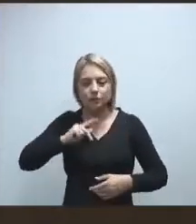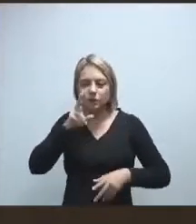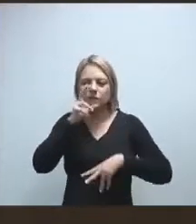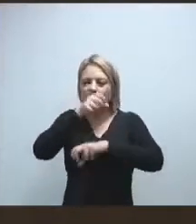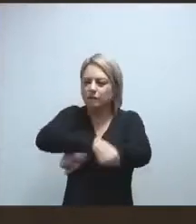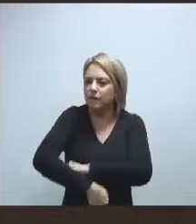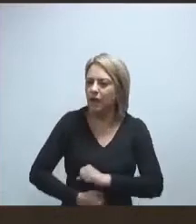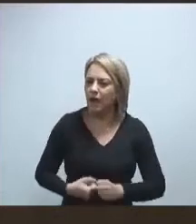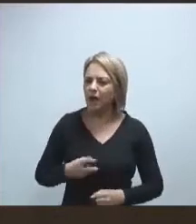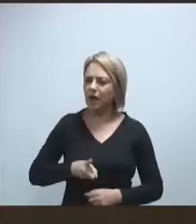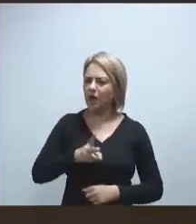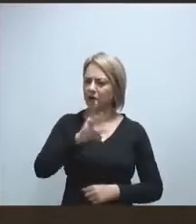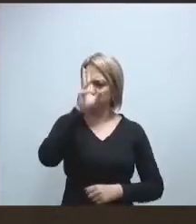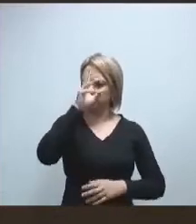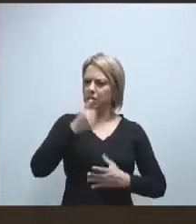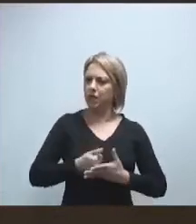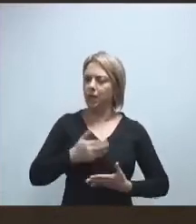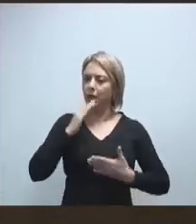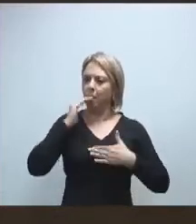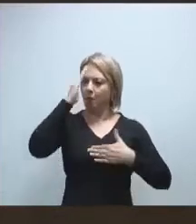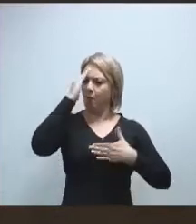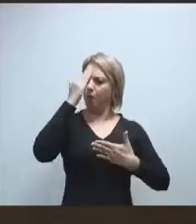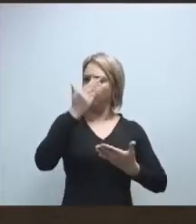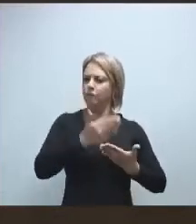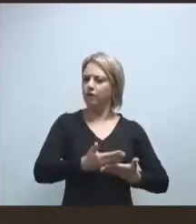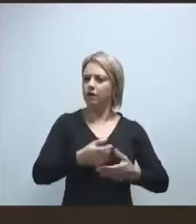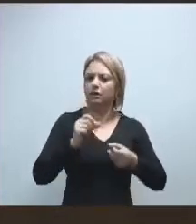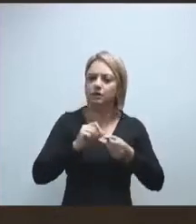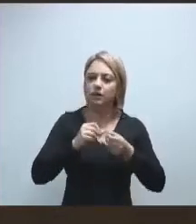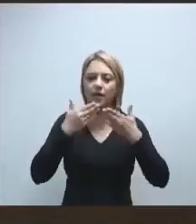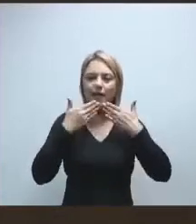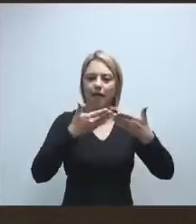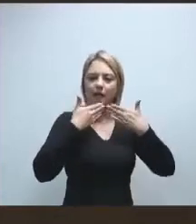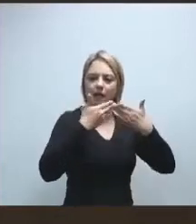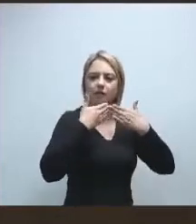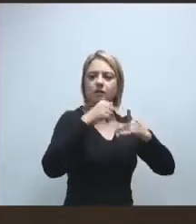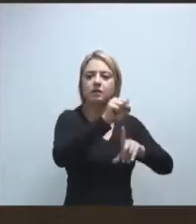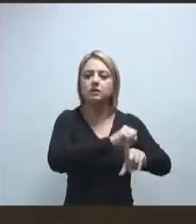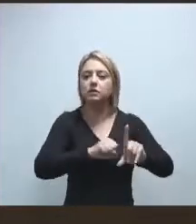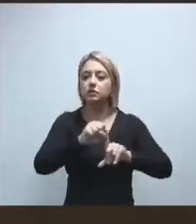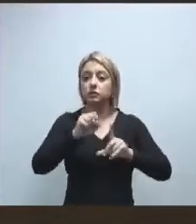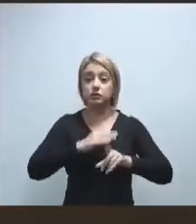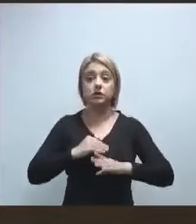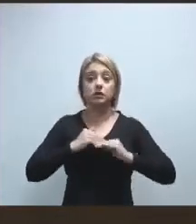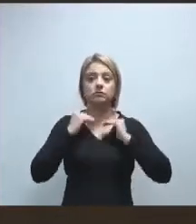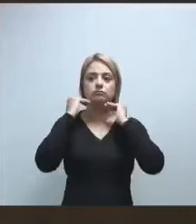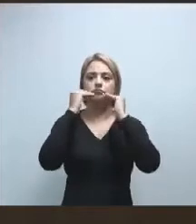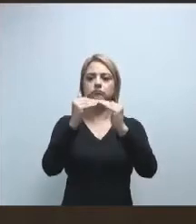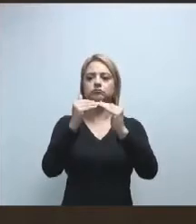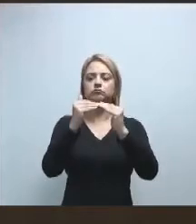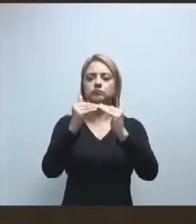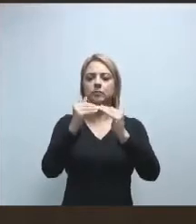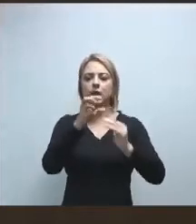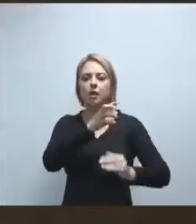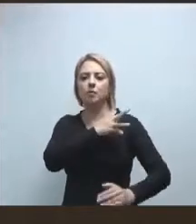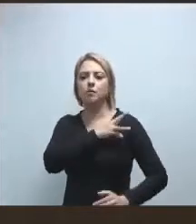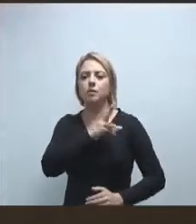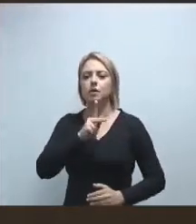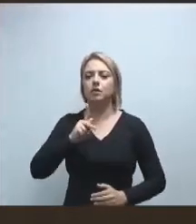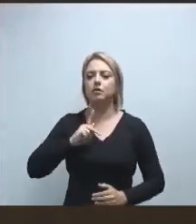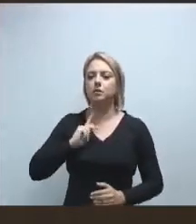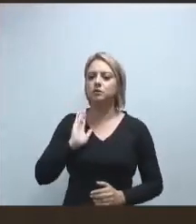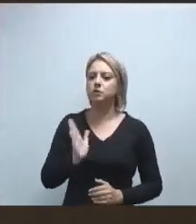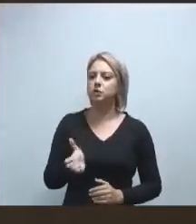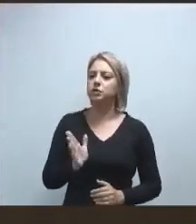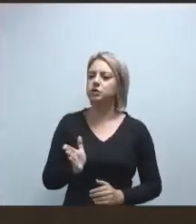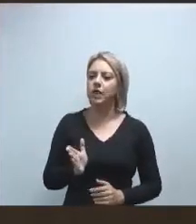e altaneiro confiante fazendo a defesa da sociedade acima de tudo eo ministério público que